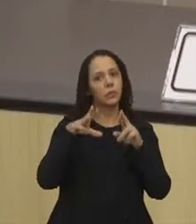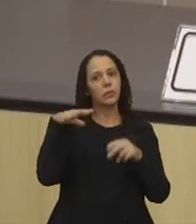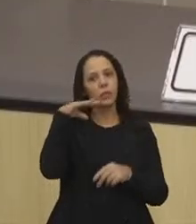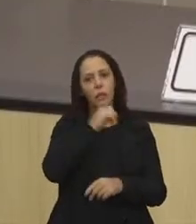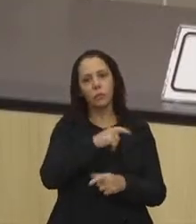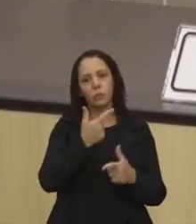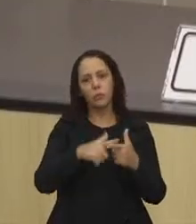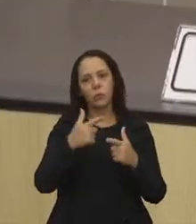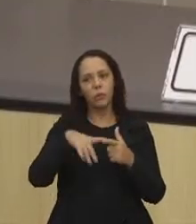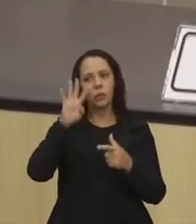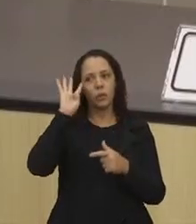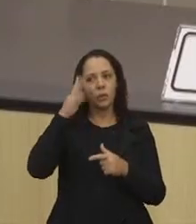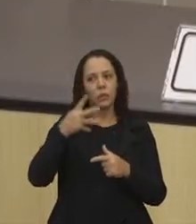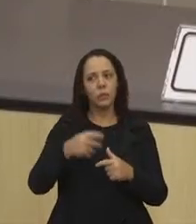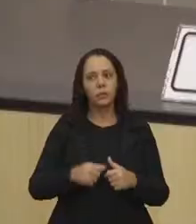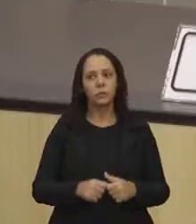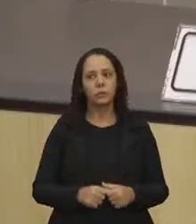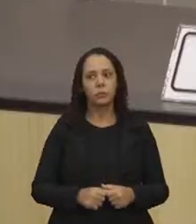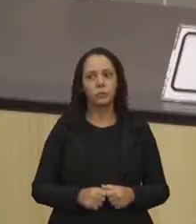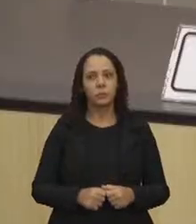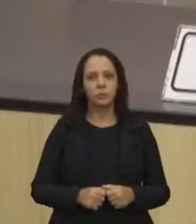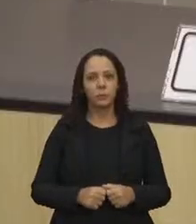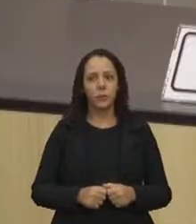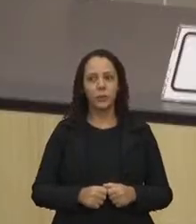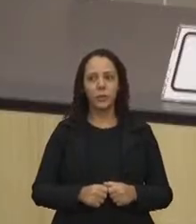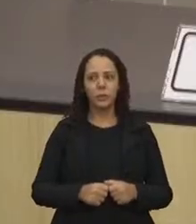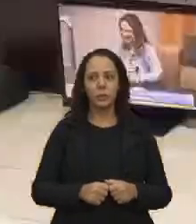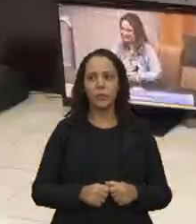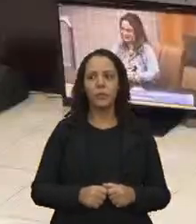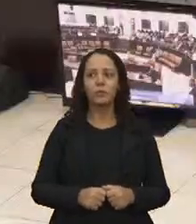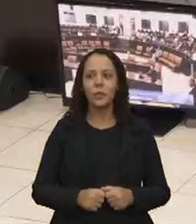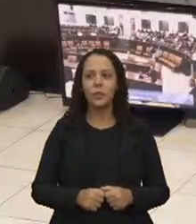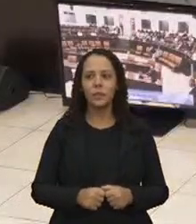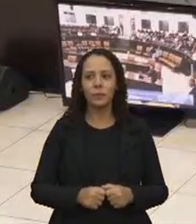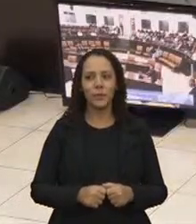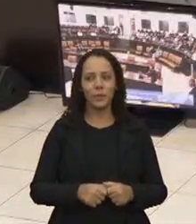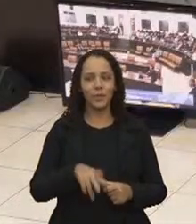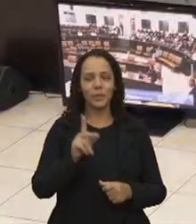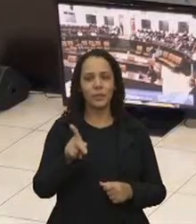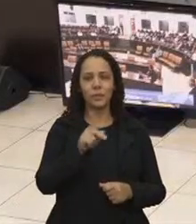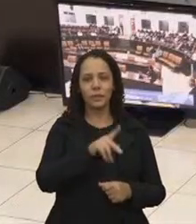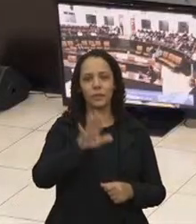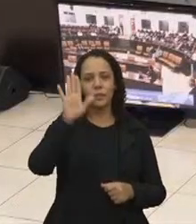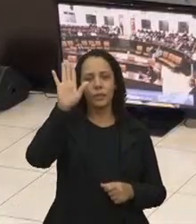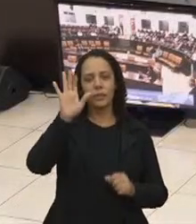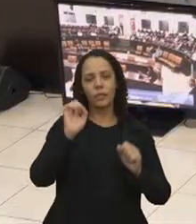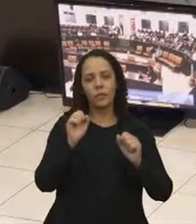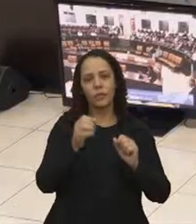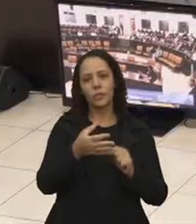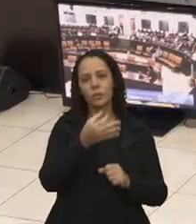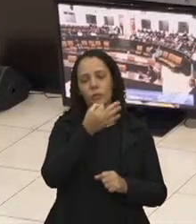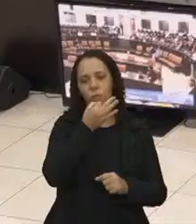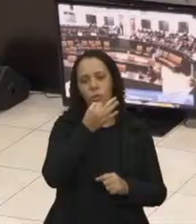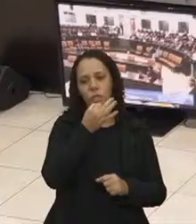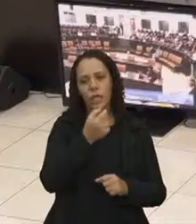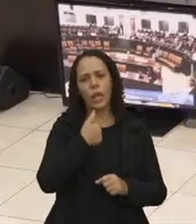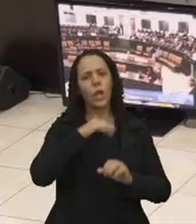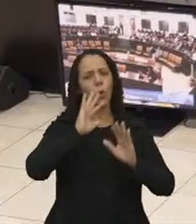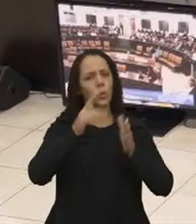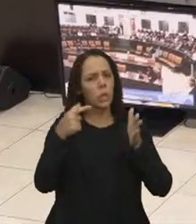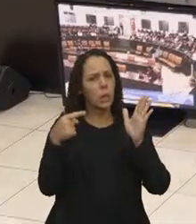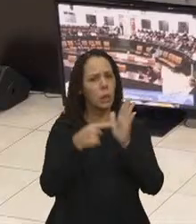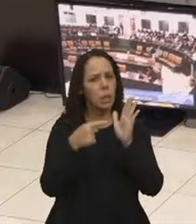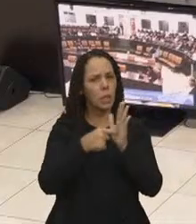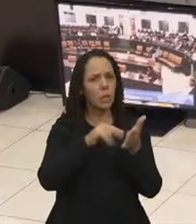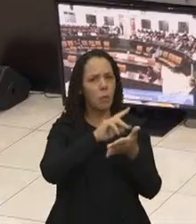problema sanado. Professora, Obrigada. a senhora me permite uma palavra? Eu também já recebi muitas denúncias sobre